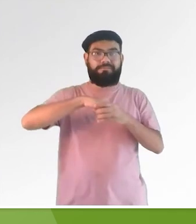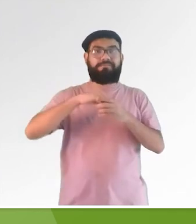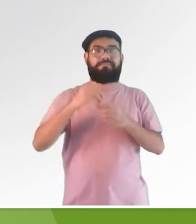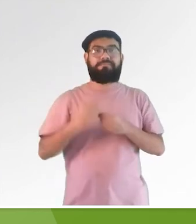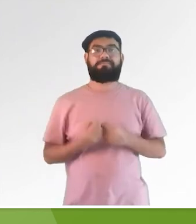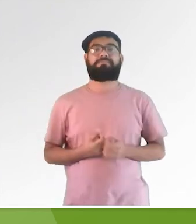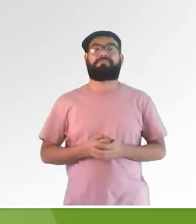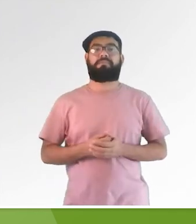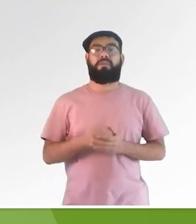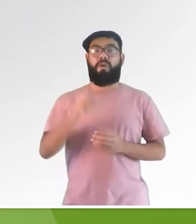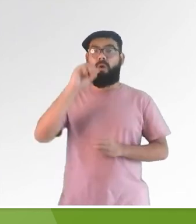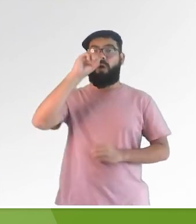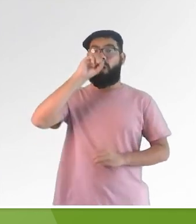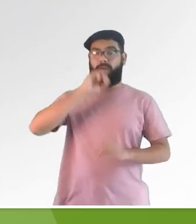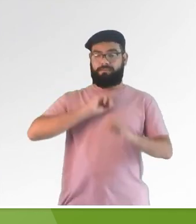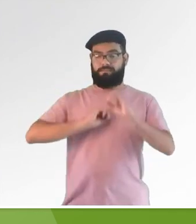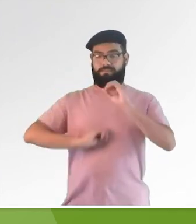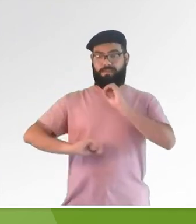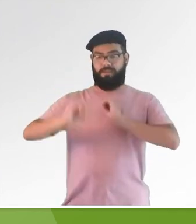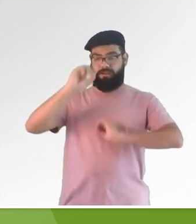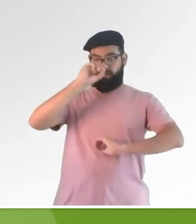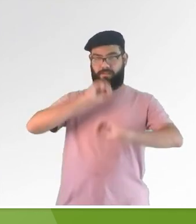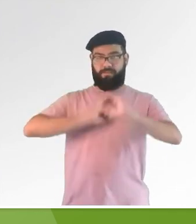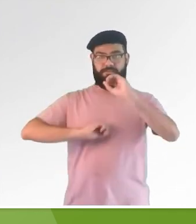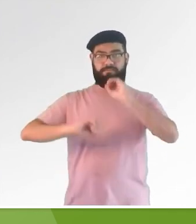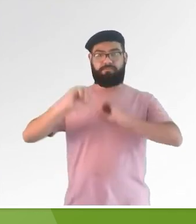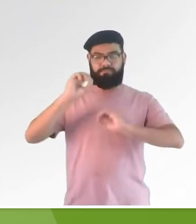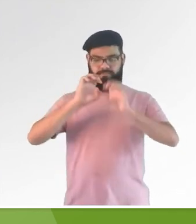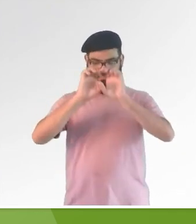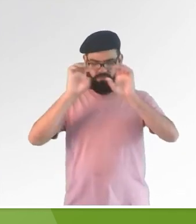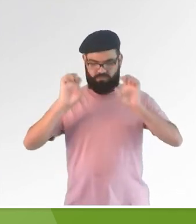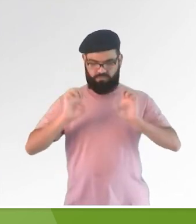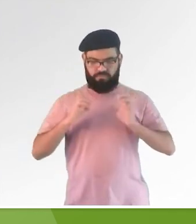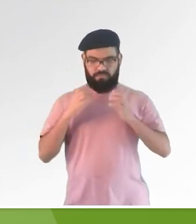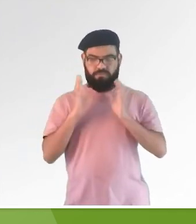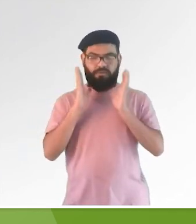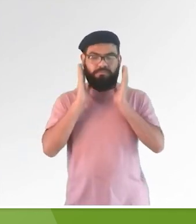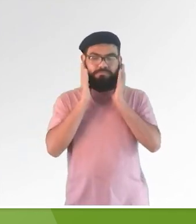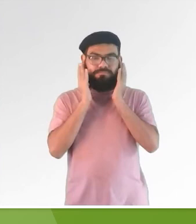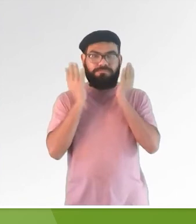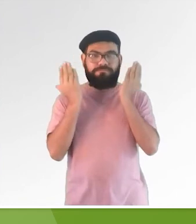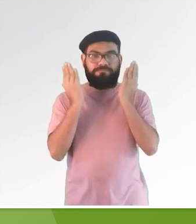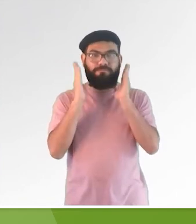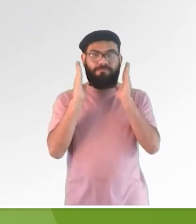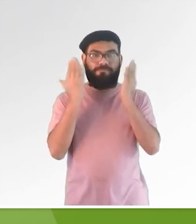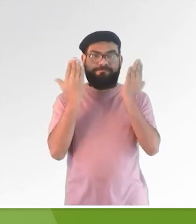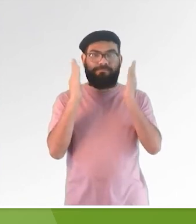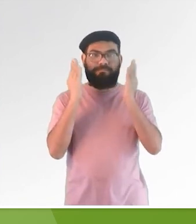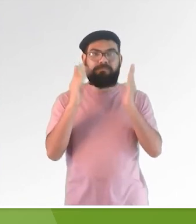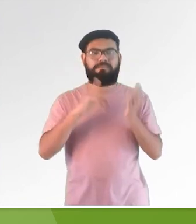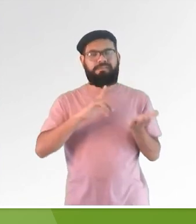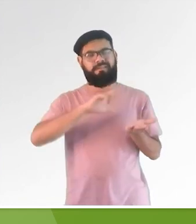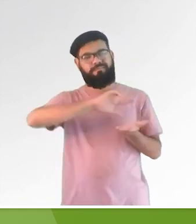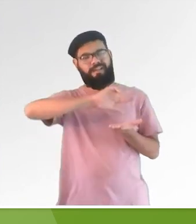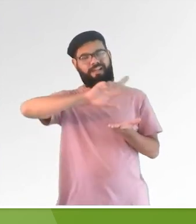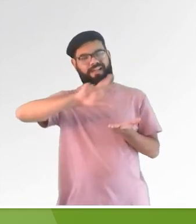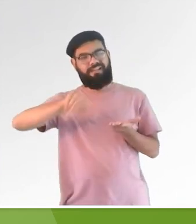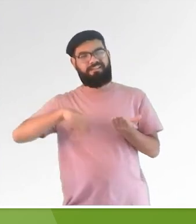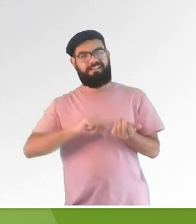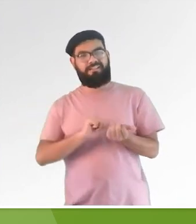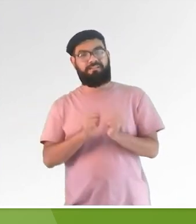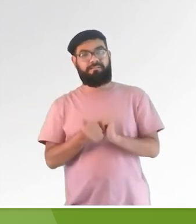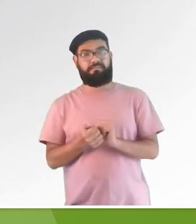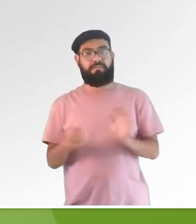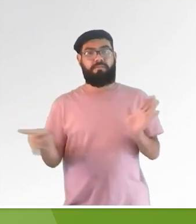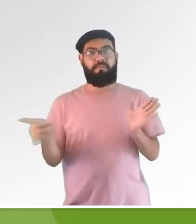oxigênio dissolvido nela através de estruturas chamadas de brânquias, não é? Entre outras adaptações ali que configuram o